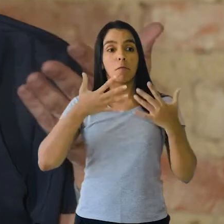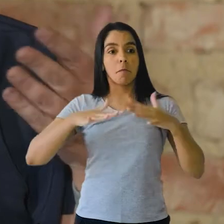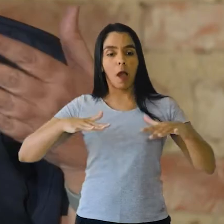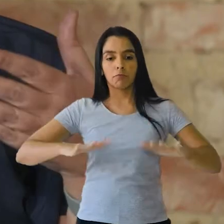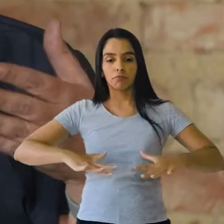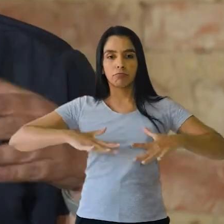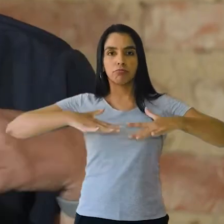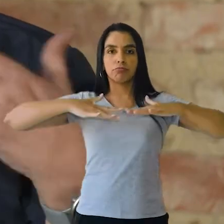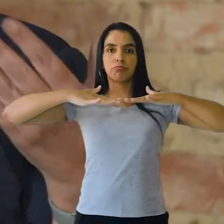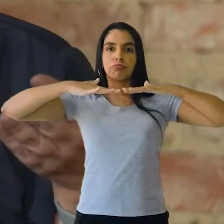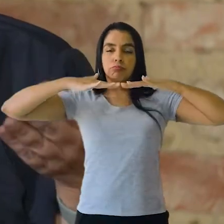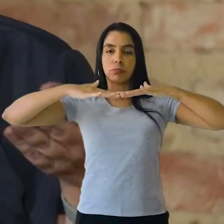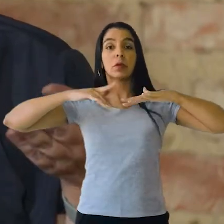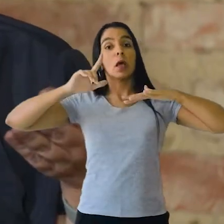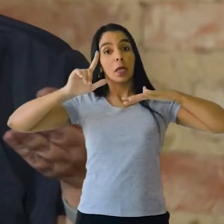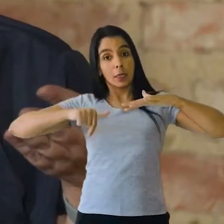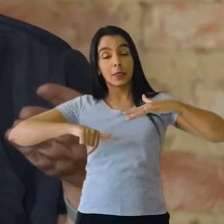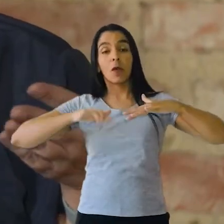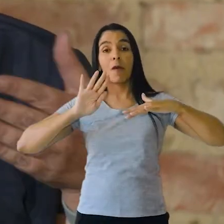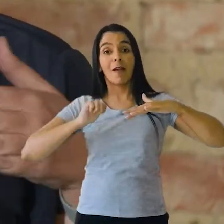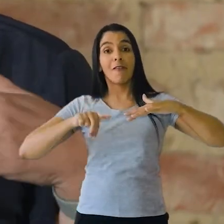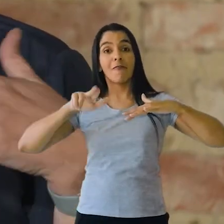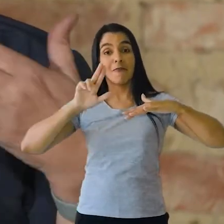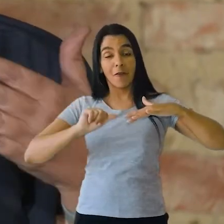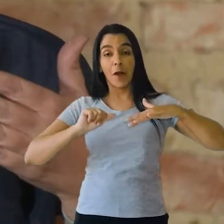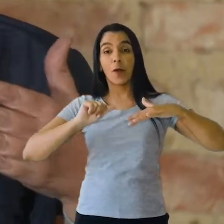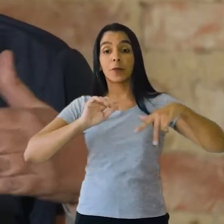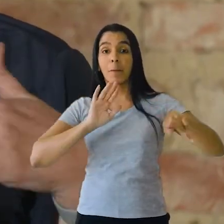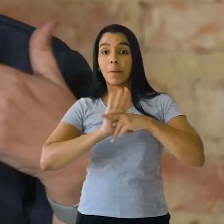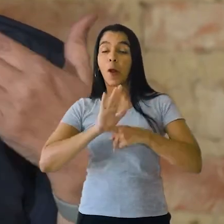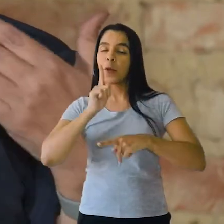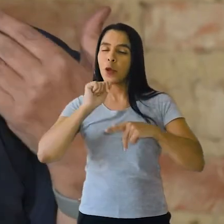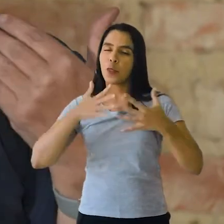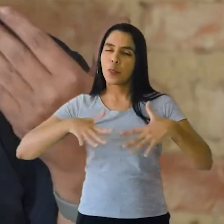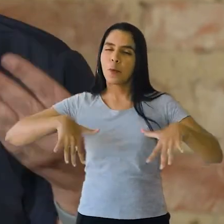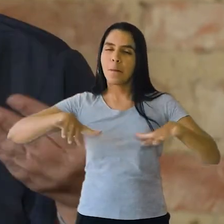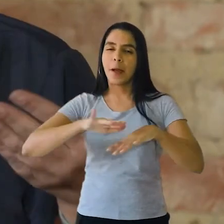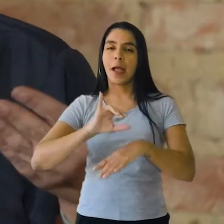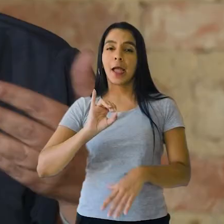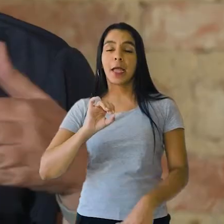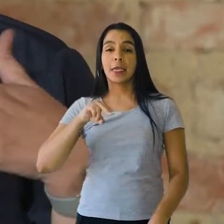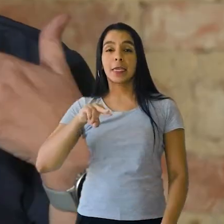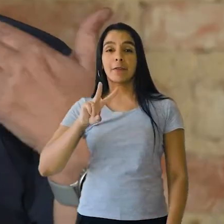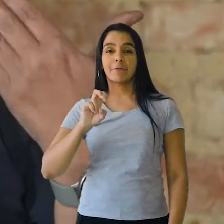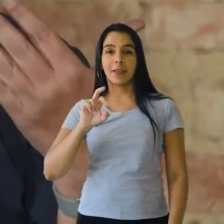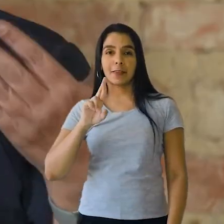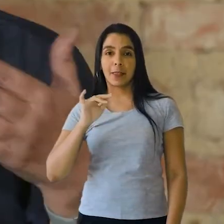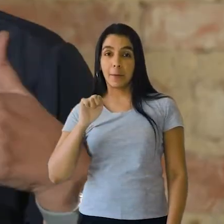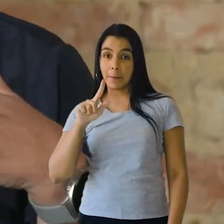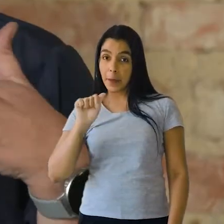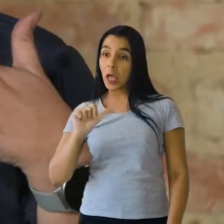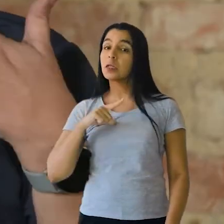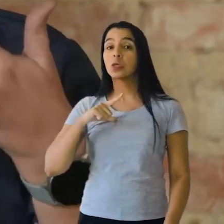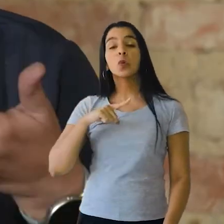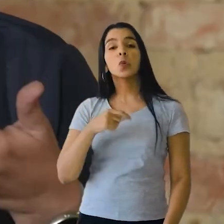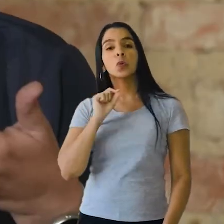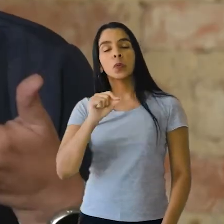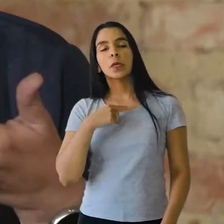e que representam altos níveis do mar. Então é uma fauna invertebrada marinha, cuja